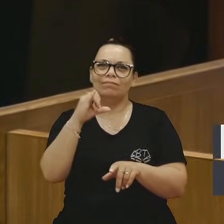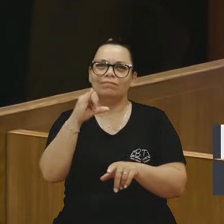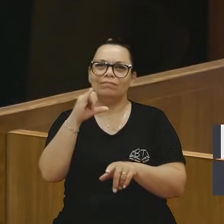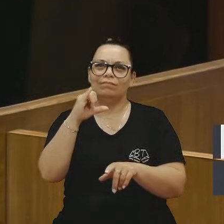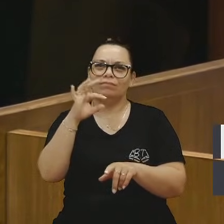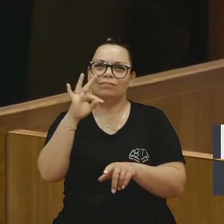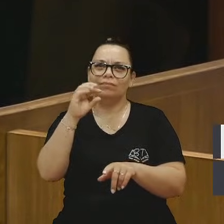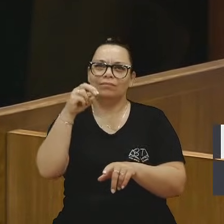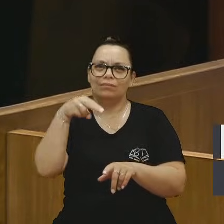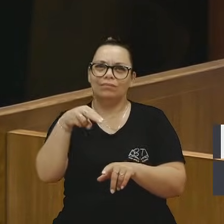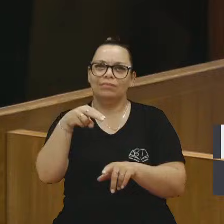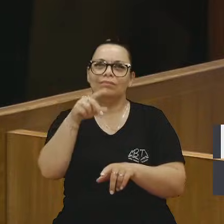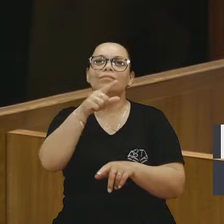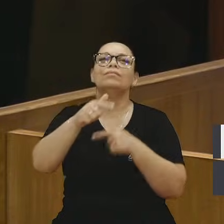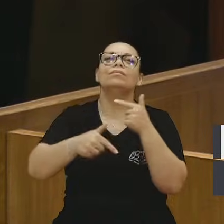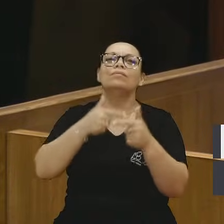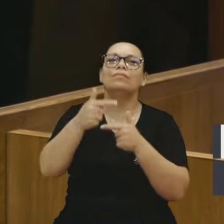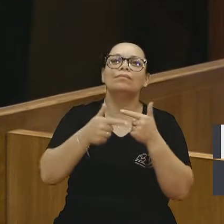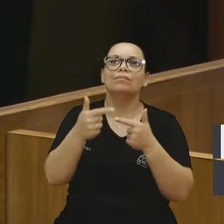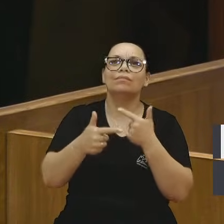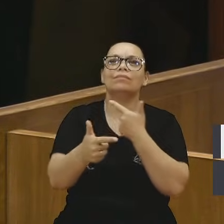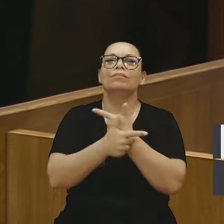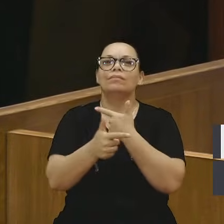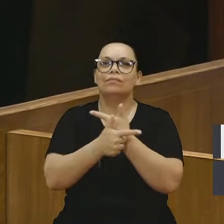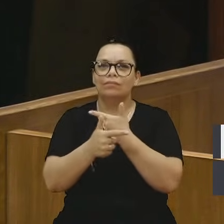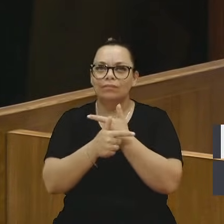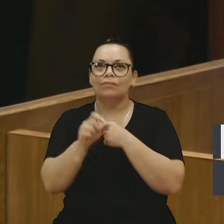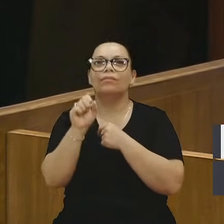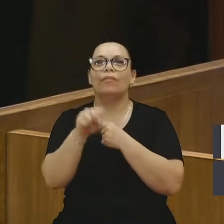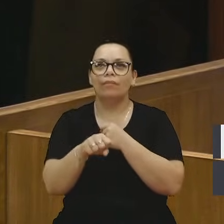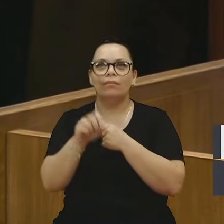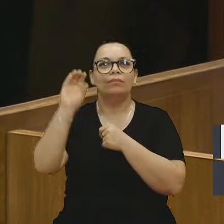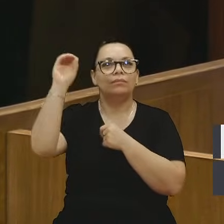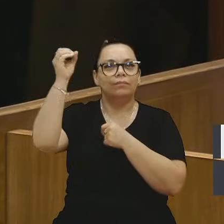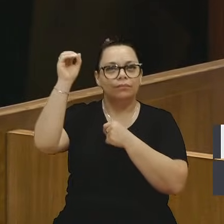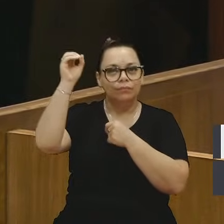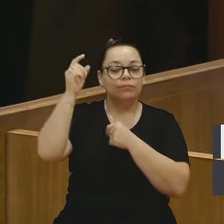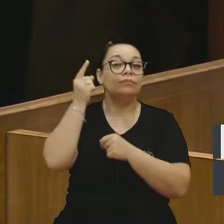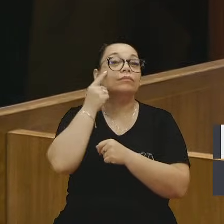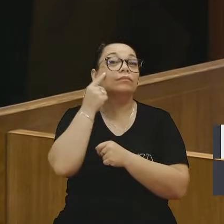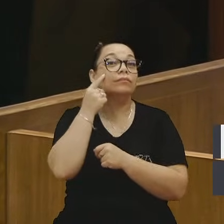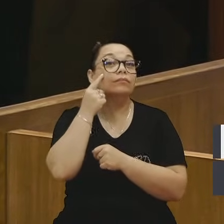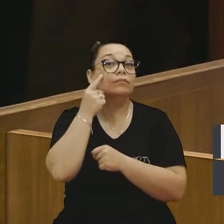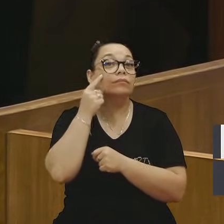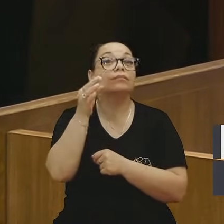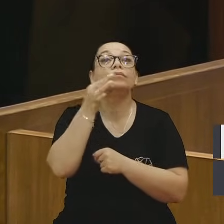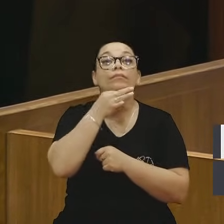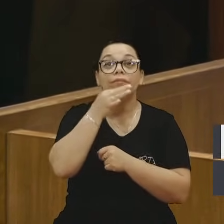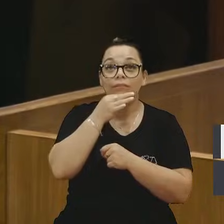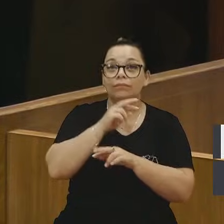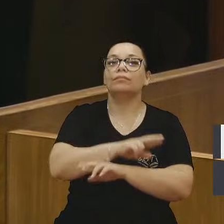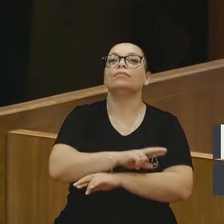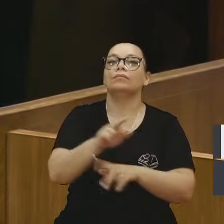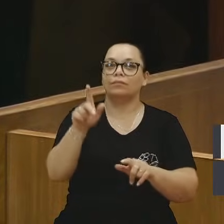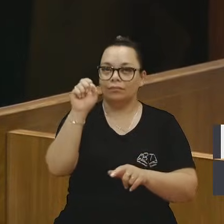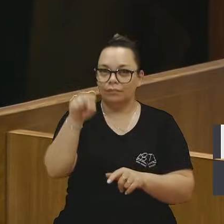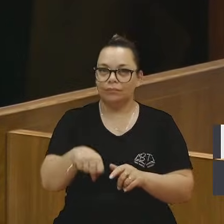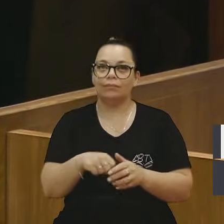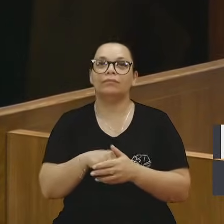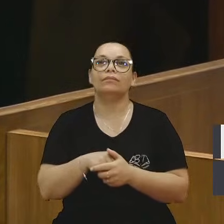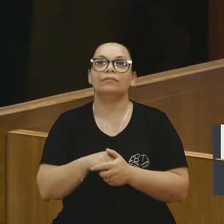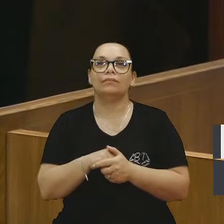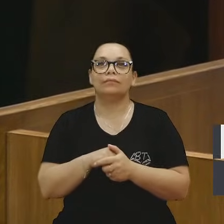Citon? Quando trabalhamos na Secretaria de Esporte e Lazer, em Porto Alegre, a gente viu que Caxias faz a diferença.